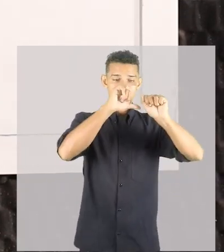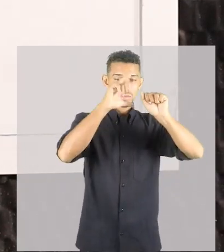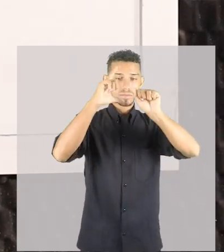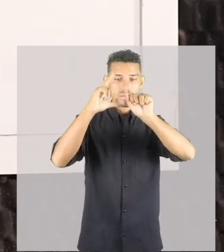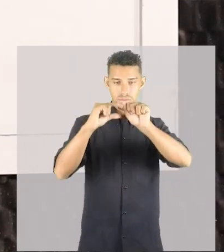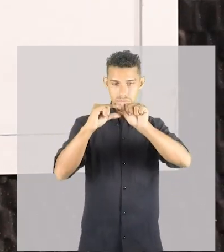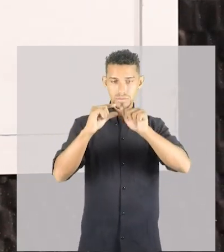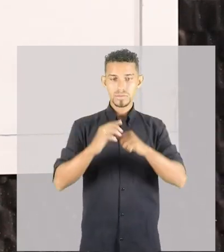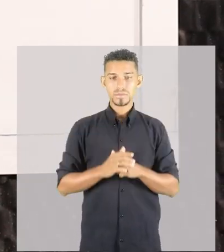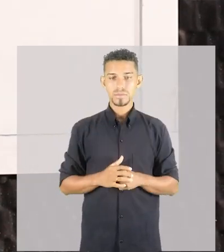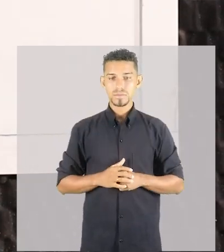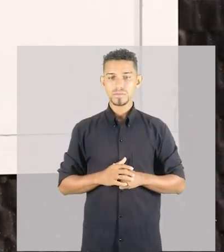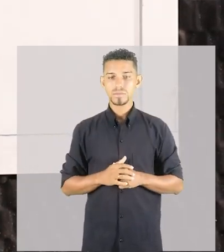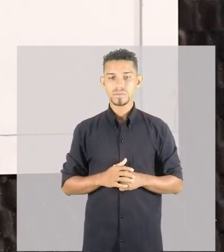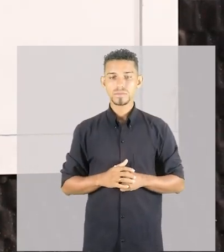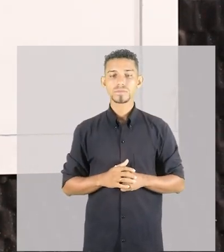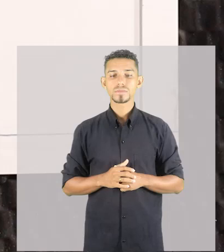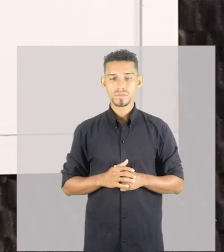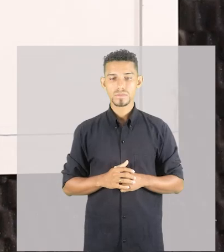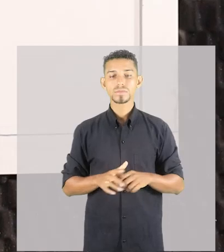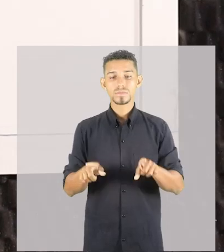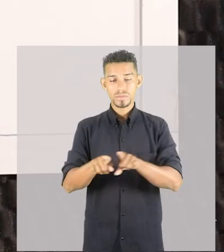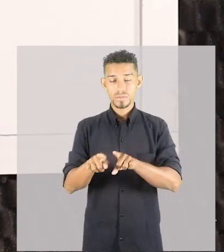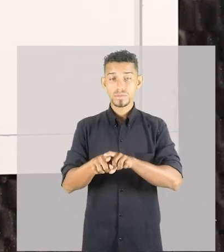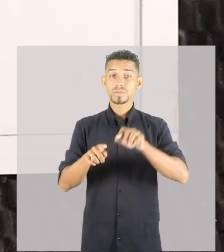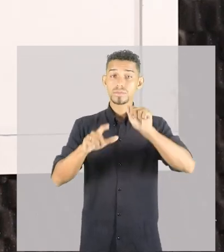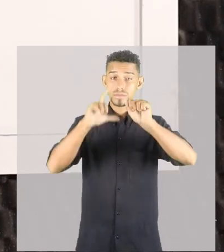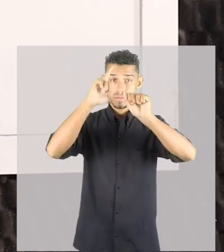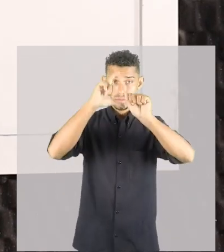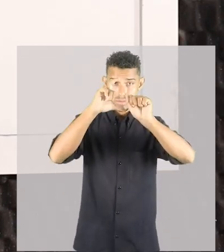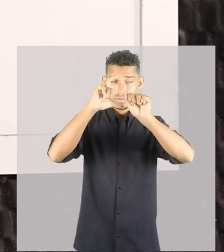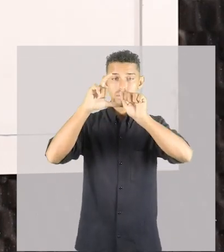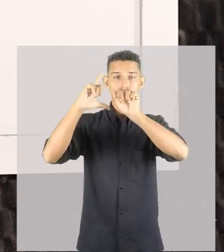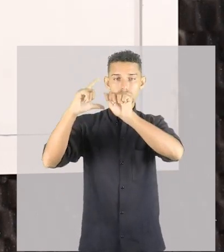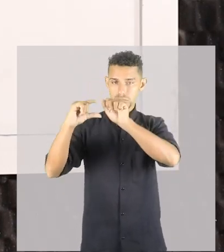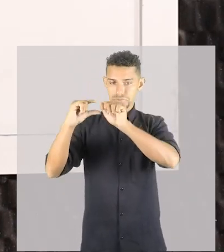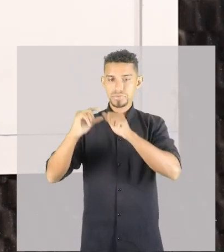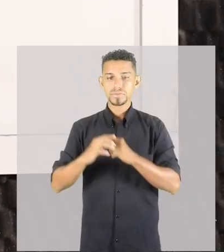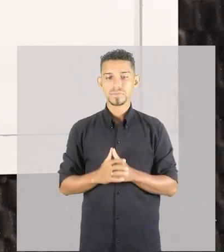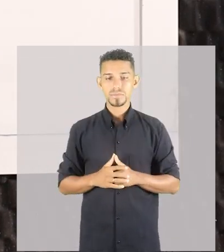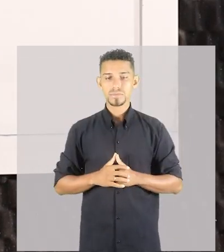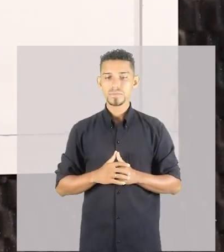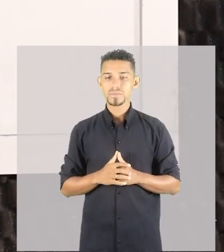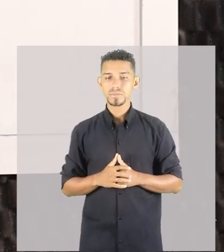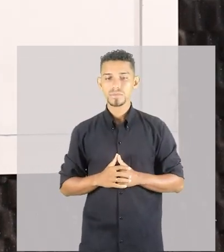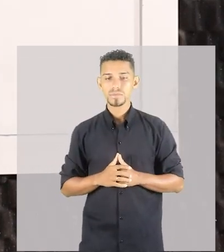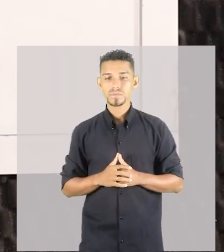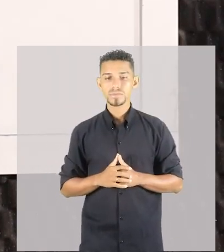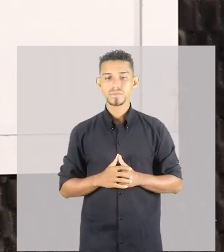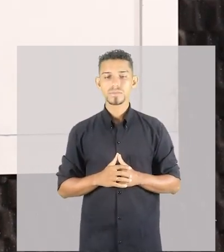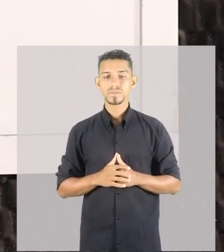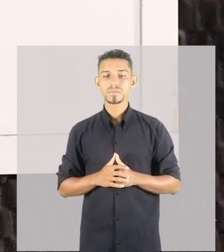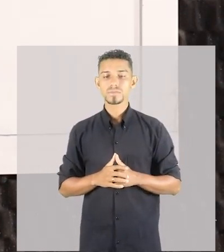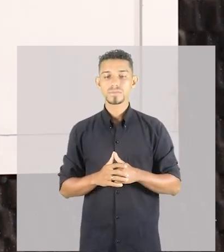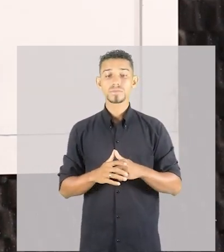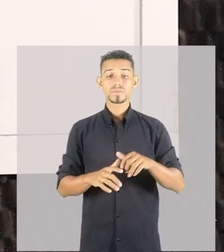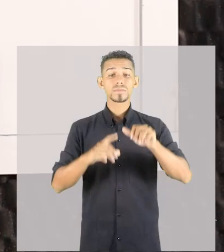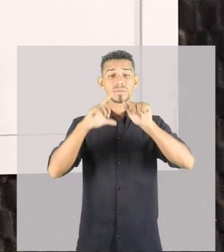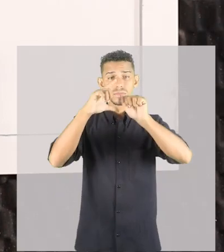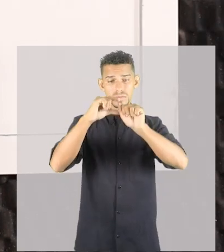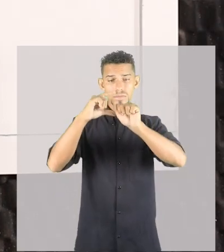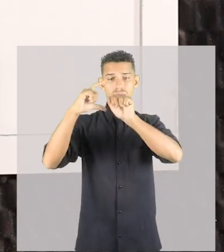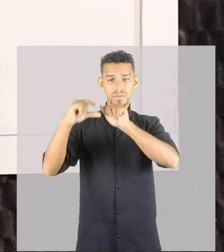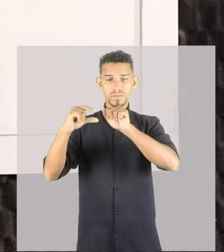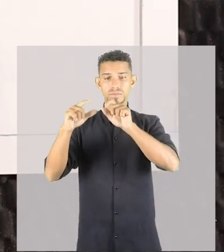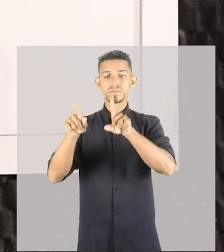azão, azinho. Do outro lado eu tenho quem, ó? Azão, azinho. Aqui eu tenho azinho, azinho. E